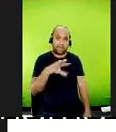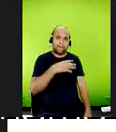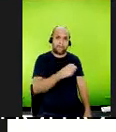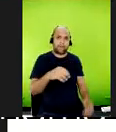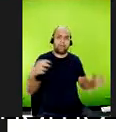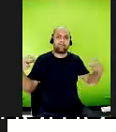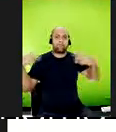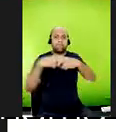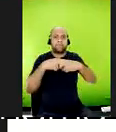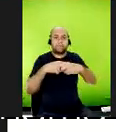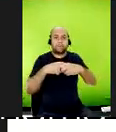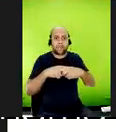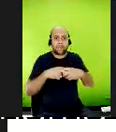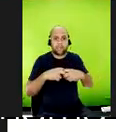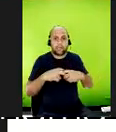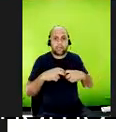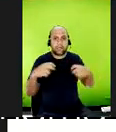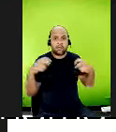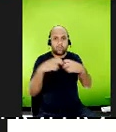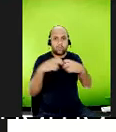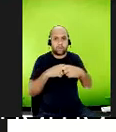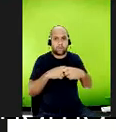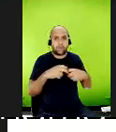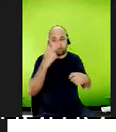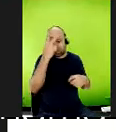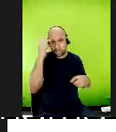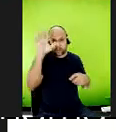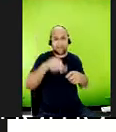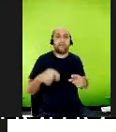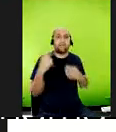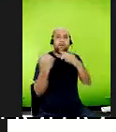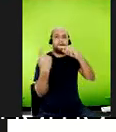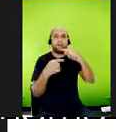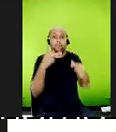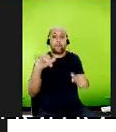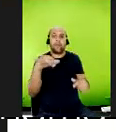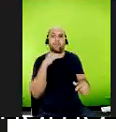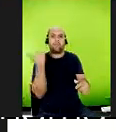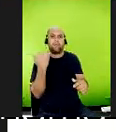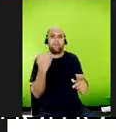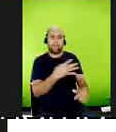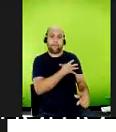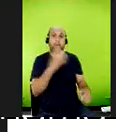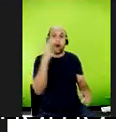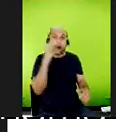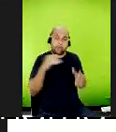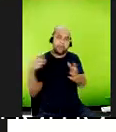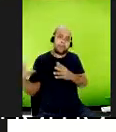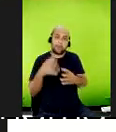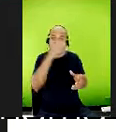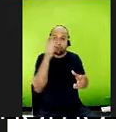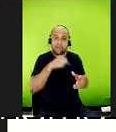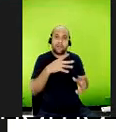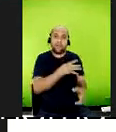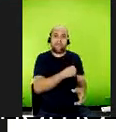terrível de casa no acidente de carro Alguém chama ambulância O pai não resiste e morre aí o filho é levado ao Expresso esse